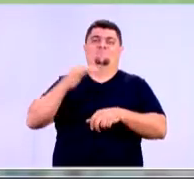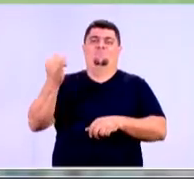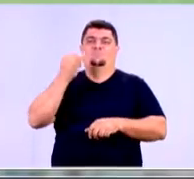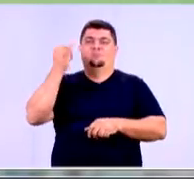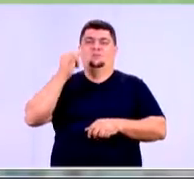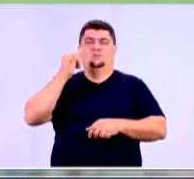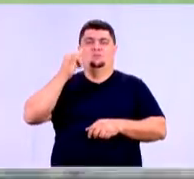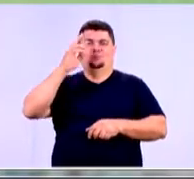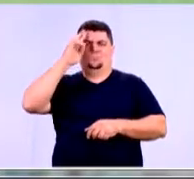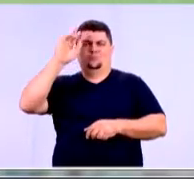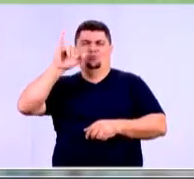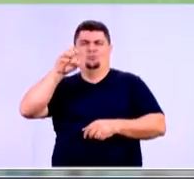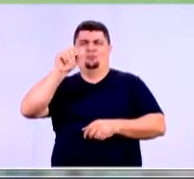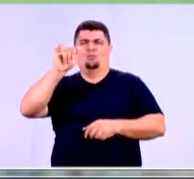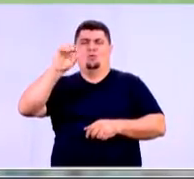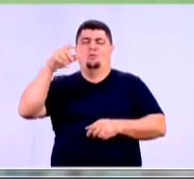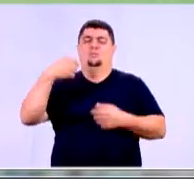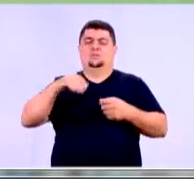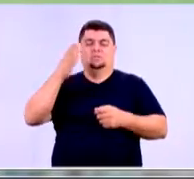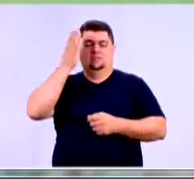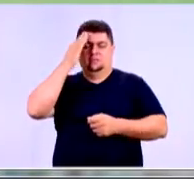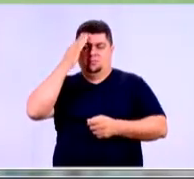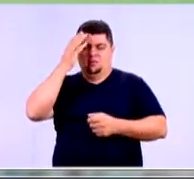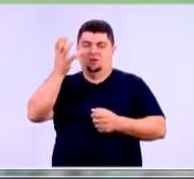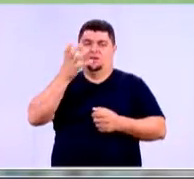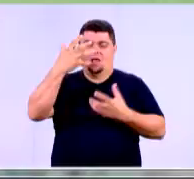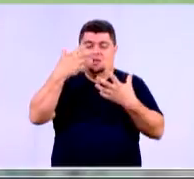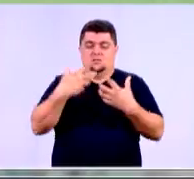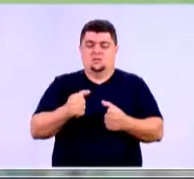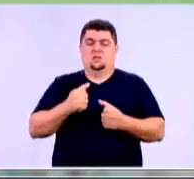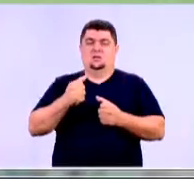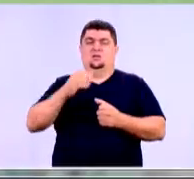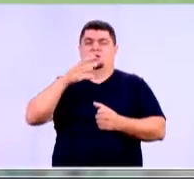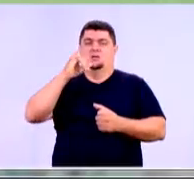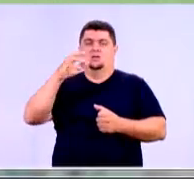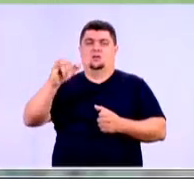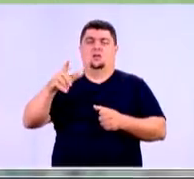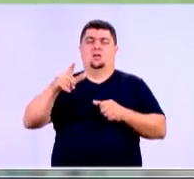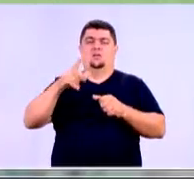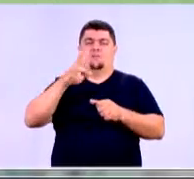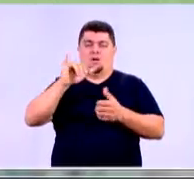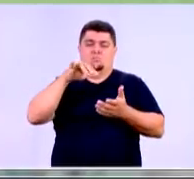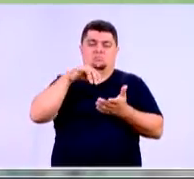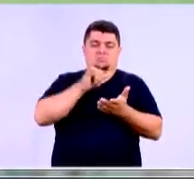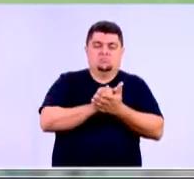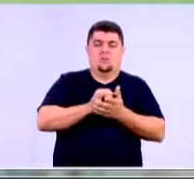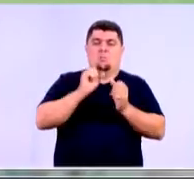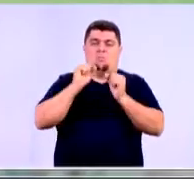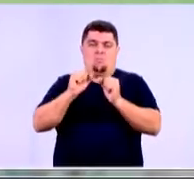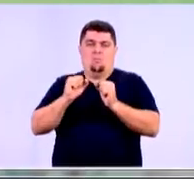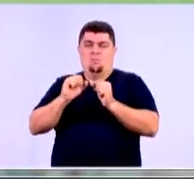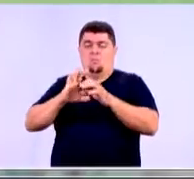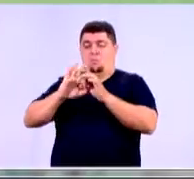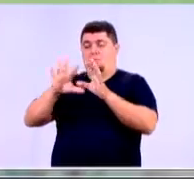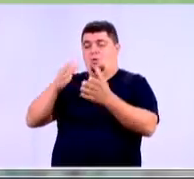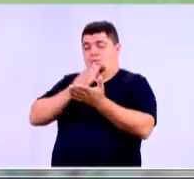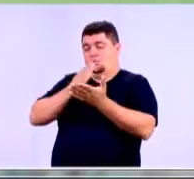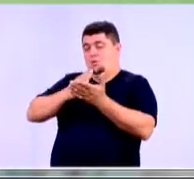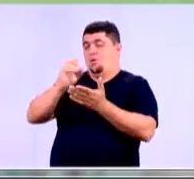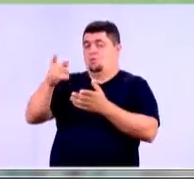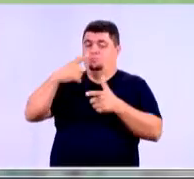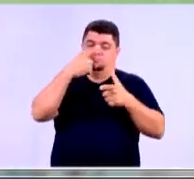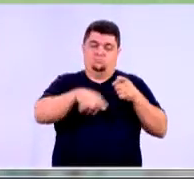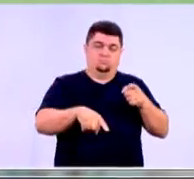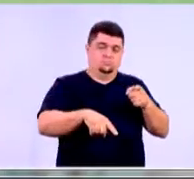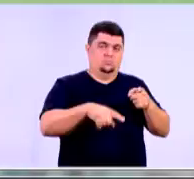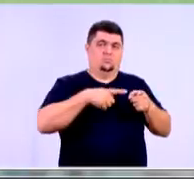estar envolvido aqui, ele tem que estar disposto a aceitar que seus clientes vão passar por uma análise de quem pode receber crédito sim ou não. Exatamente,